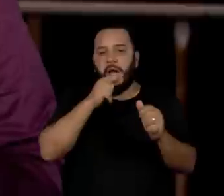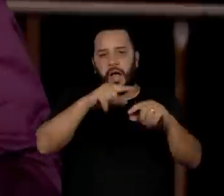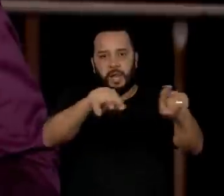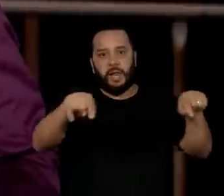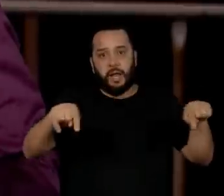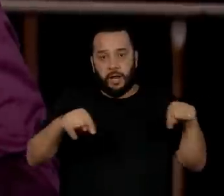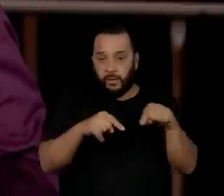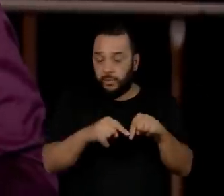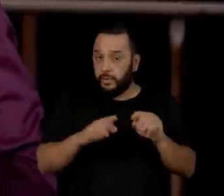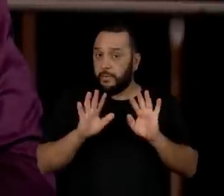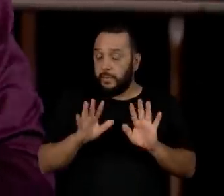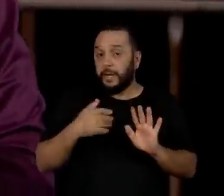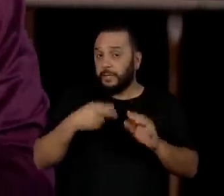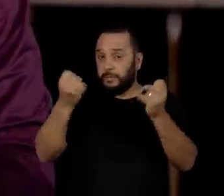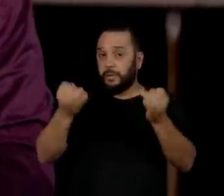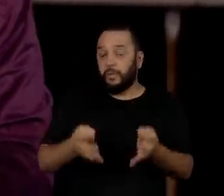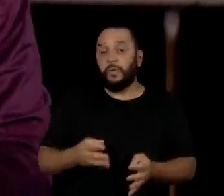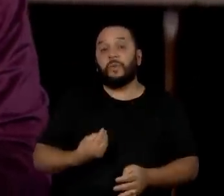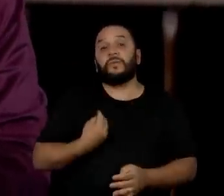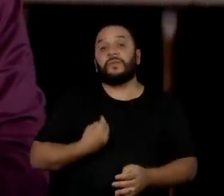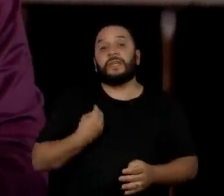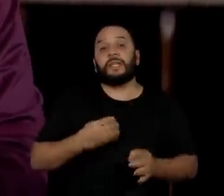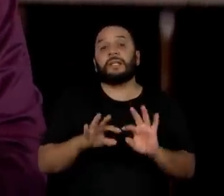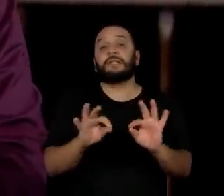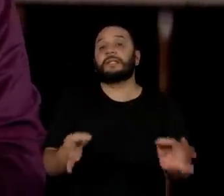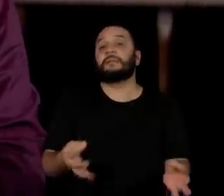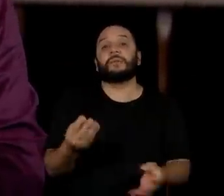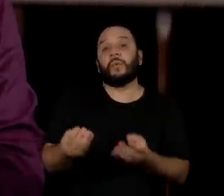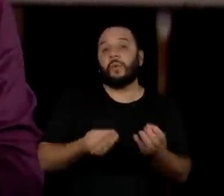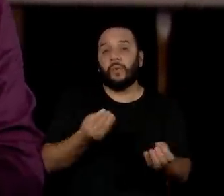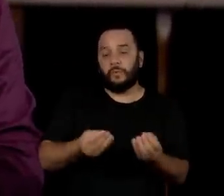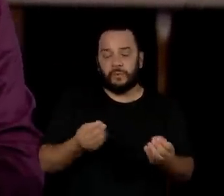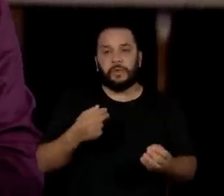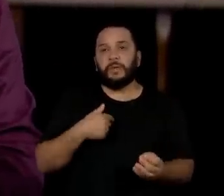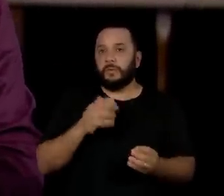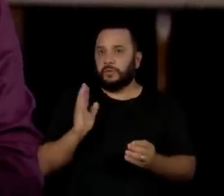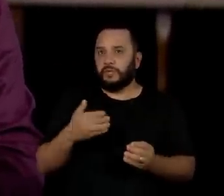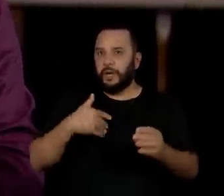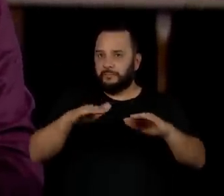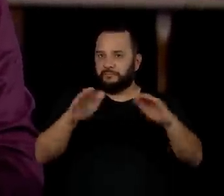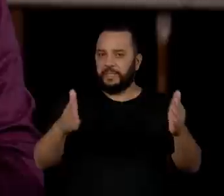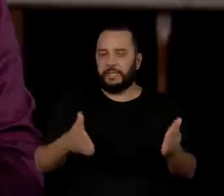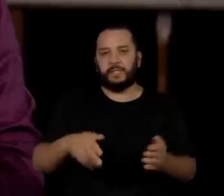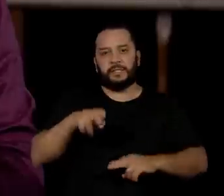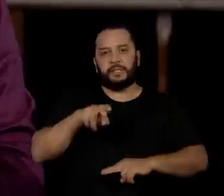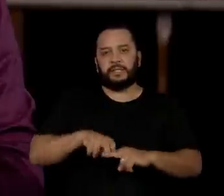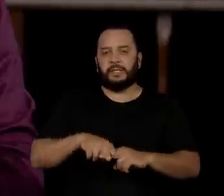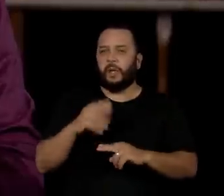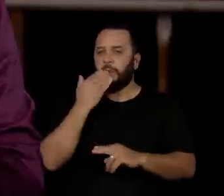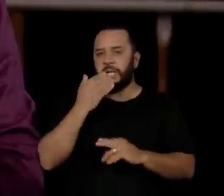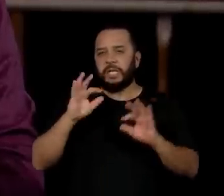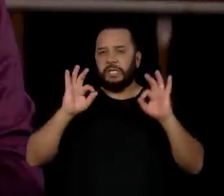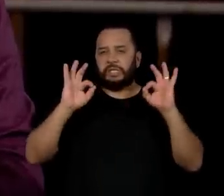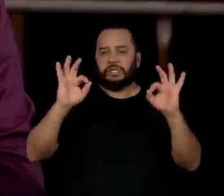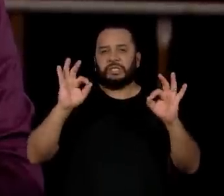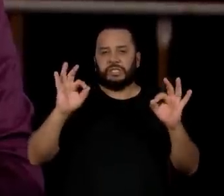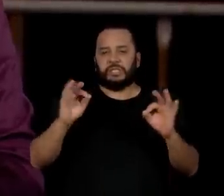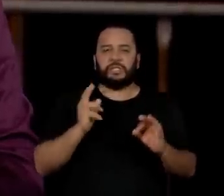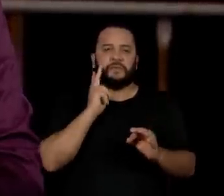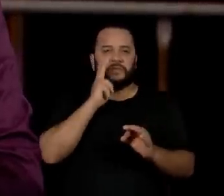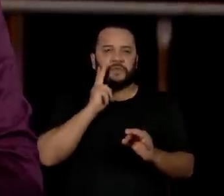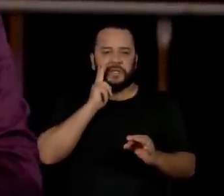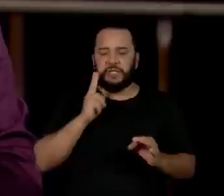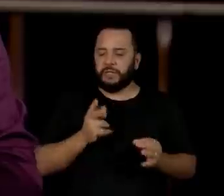vida mais simples ele Alerta assim já me sentei em mesa onde a comida era fina os vinhos abundantes